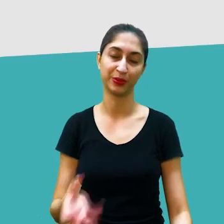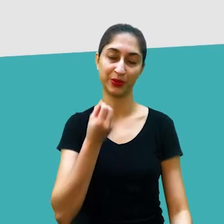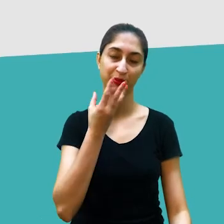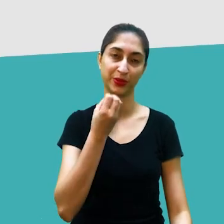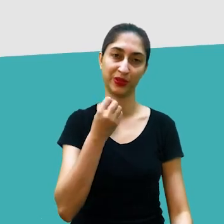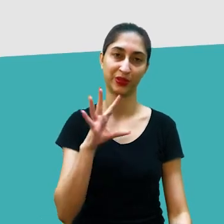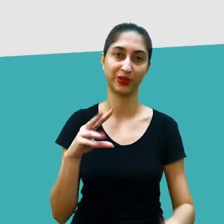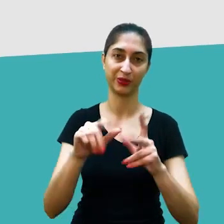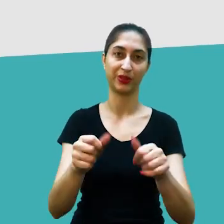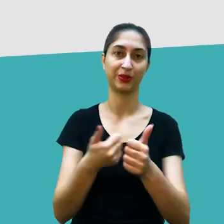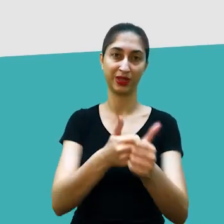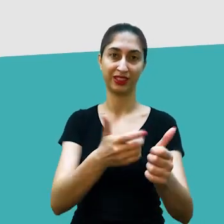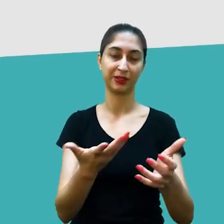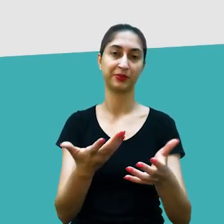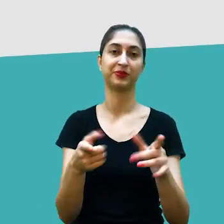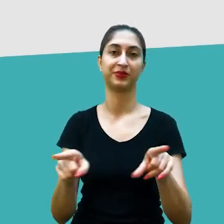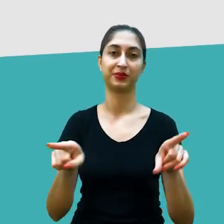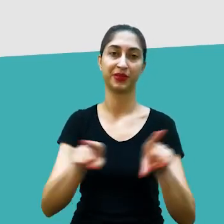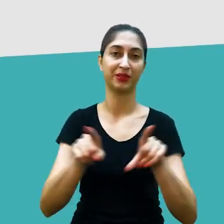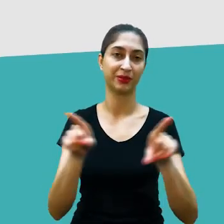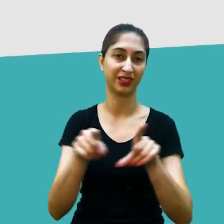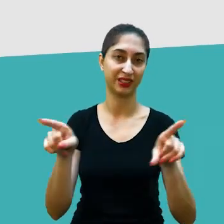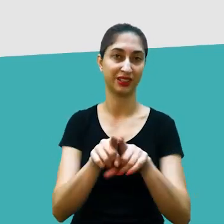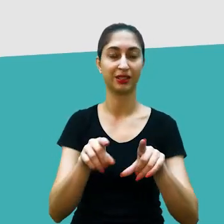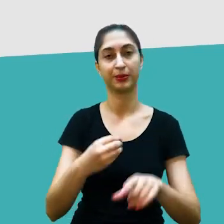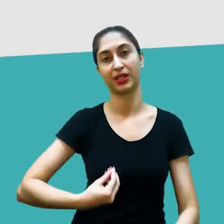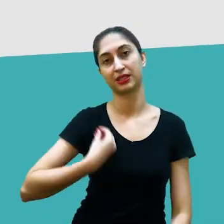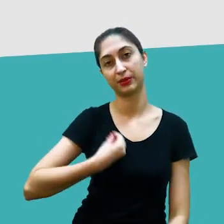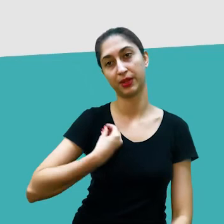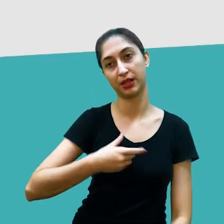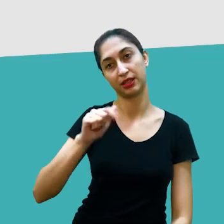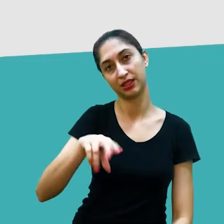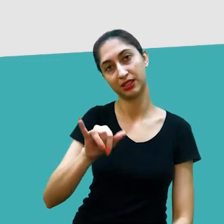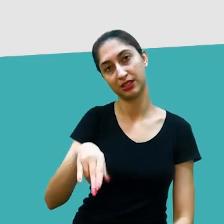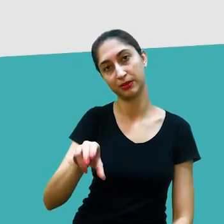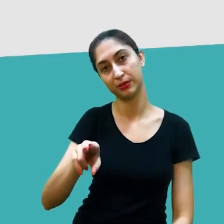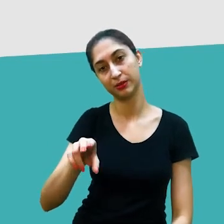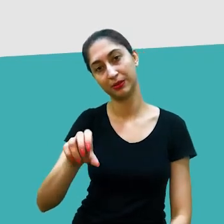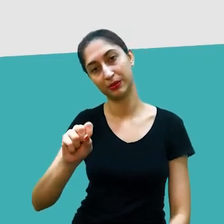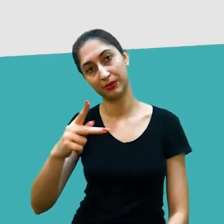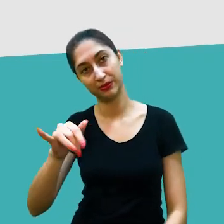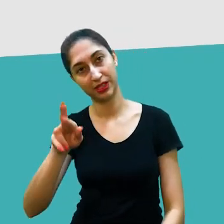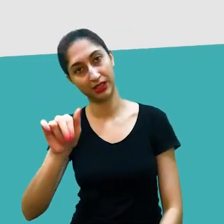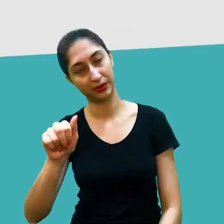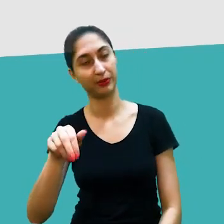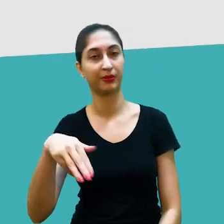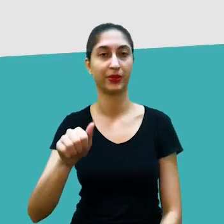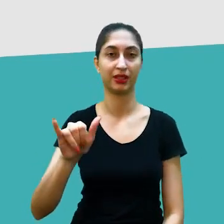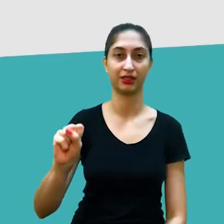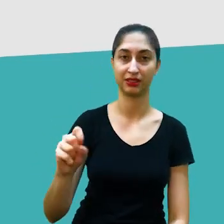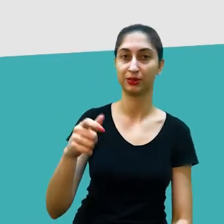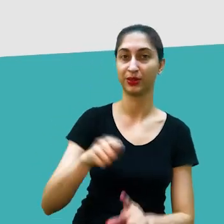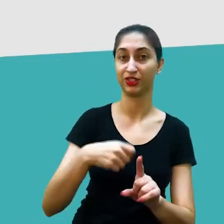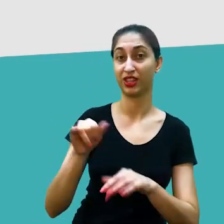para quem puder acompanhar e puder também estar presente no Inspira Mais, né, que o próximo a gente tem aí em janeiro,